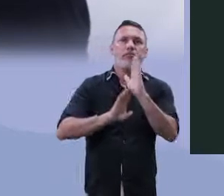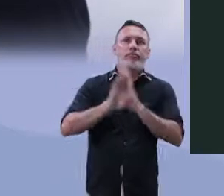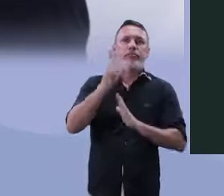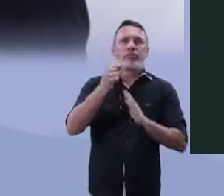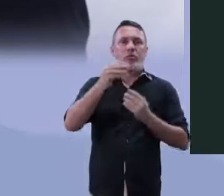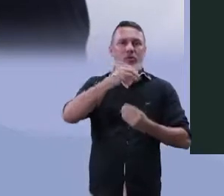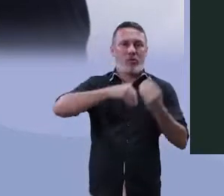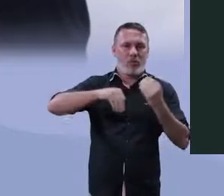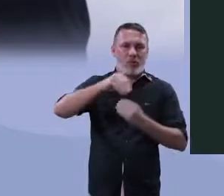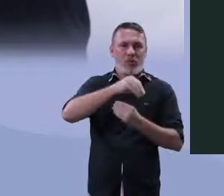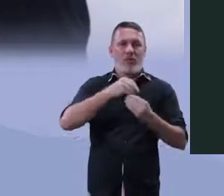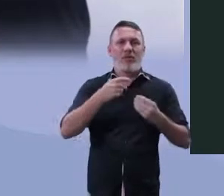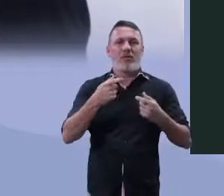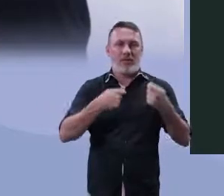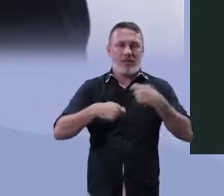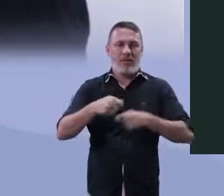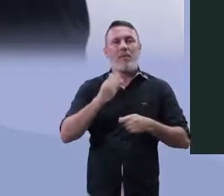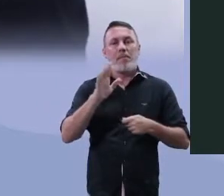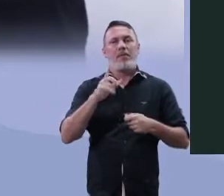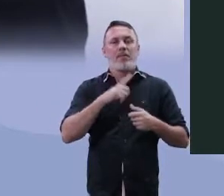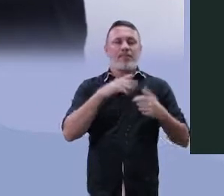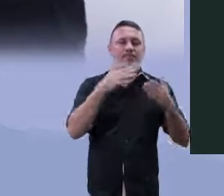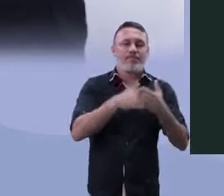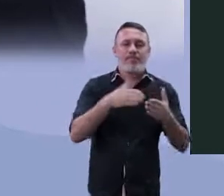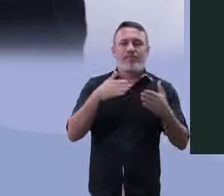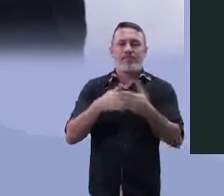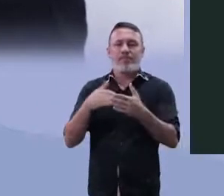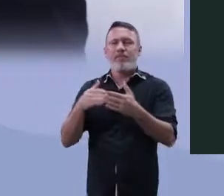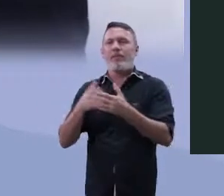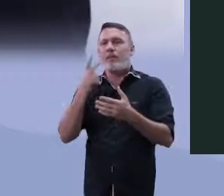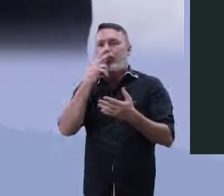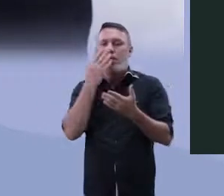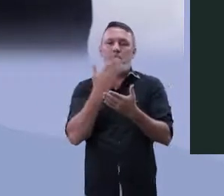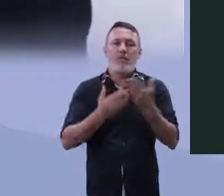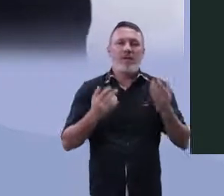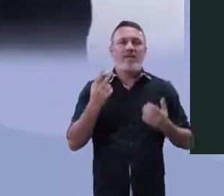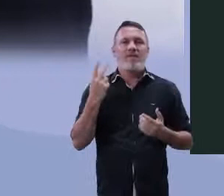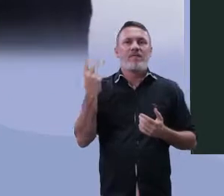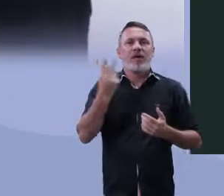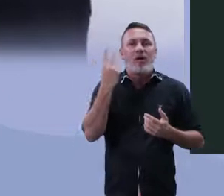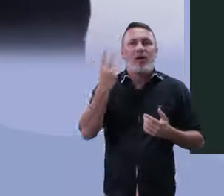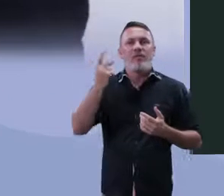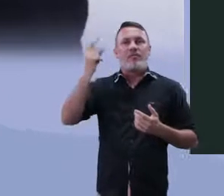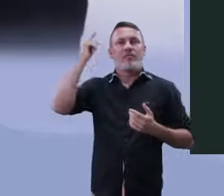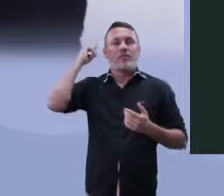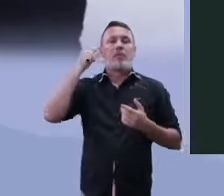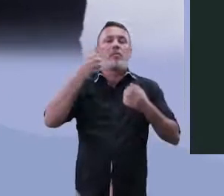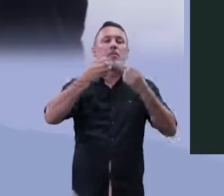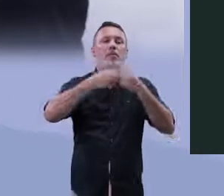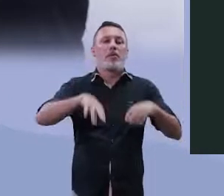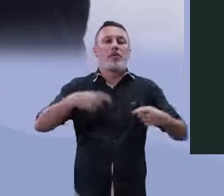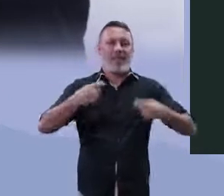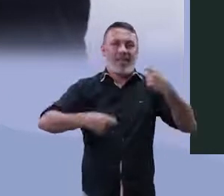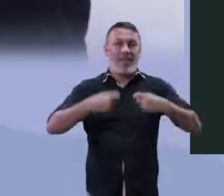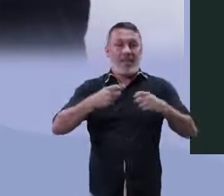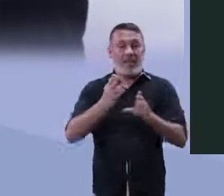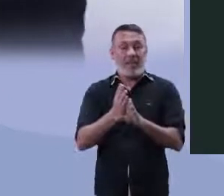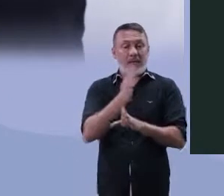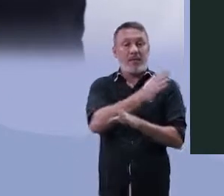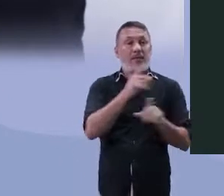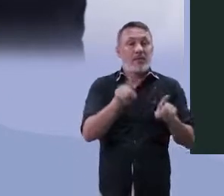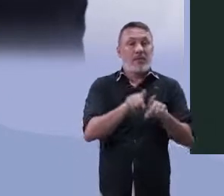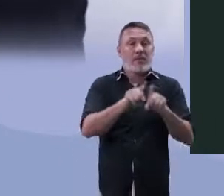mas que esbarrava, por exemplo, na permanência de valores que remetiam exatamente ao período anterior à guerra